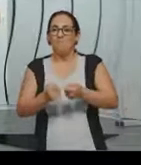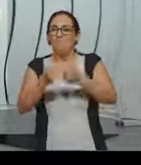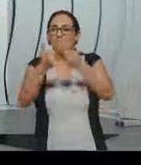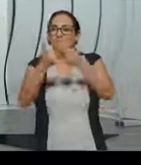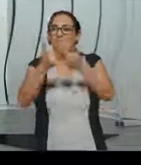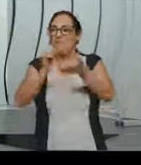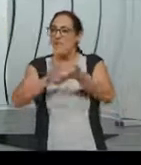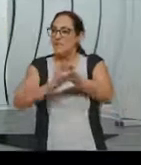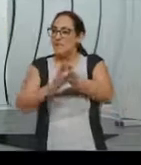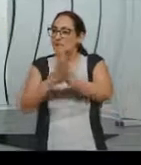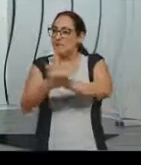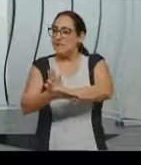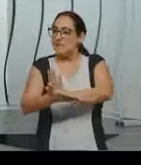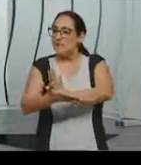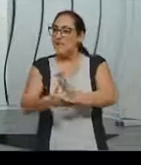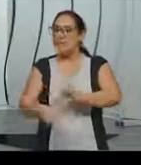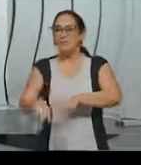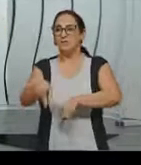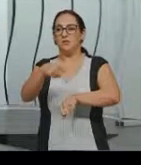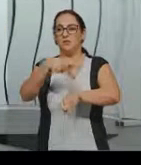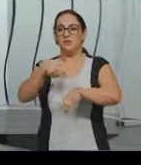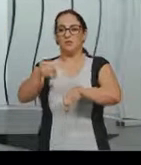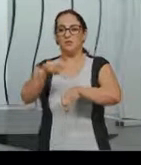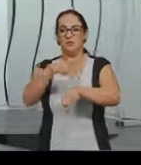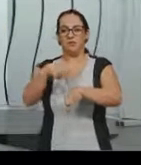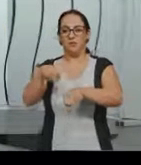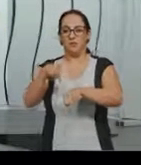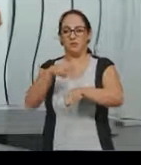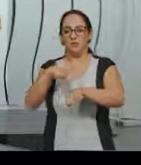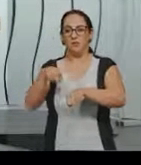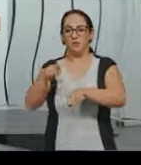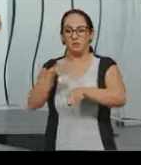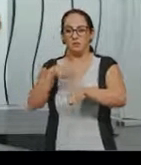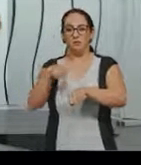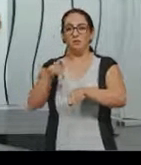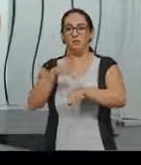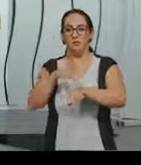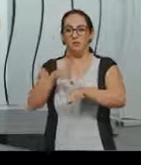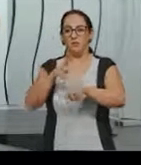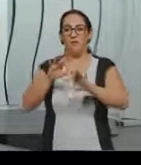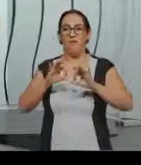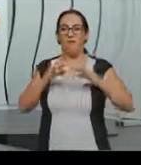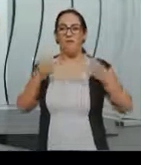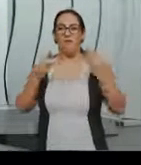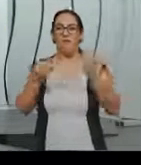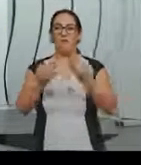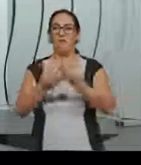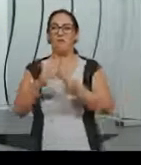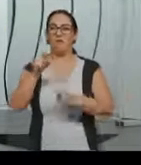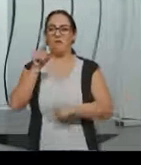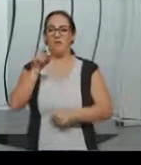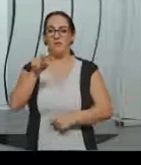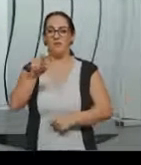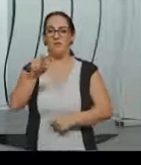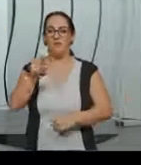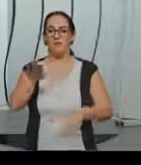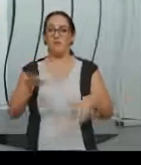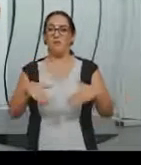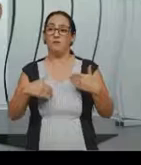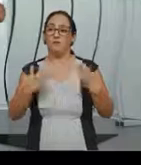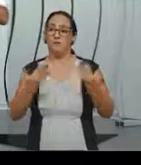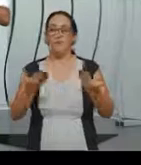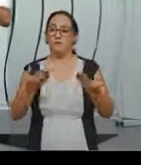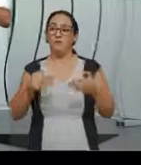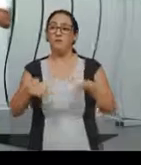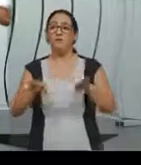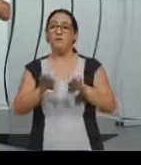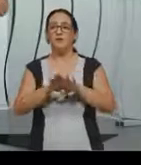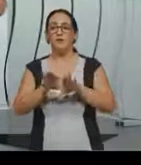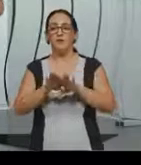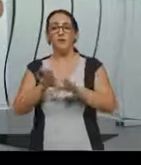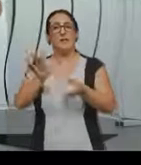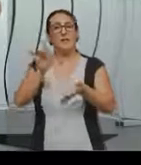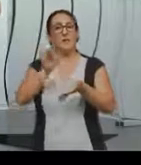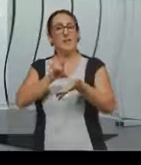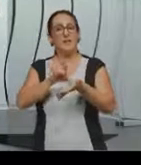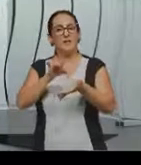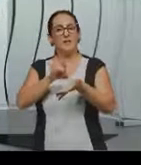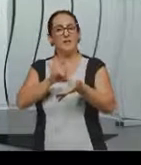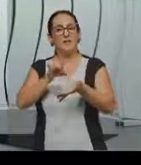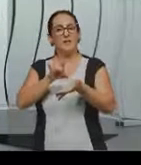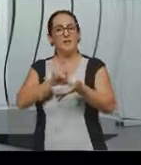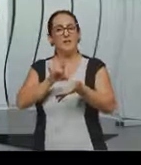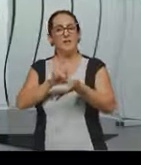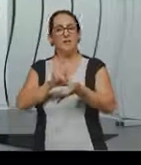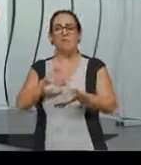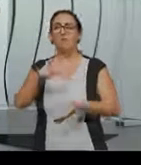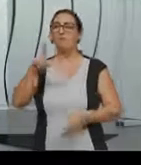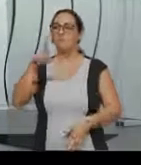inviabilizando o sustento de famílias no Haiti. Então, também é uma realidade